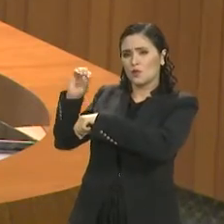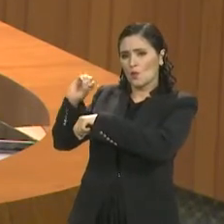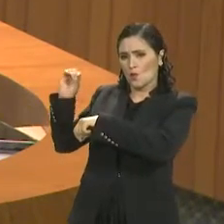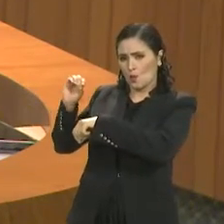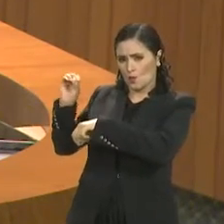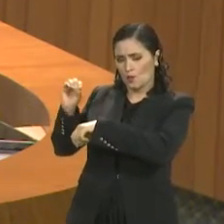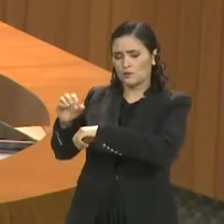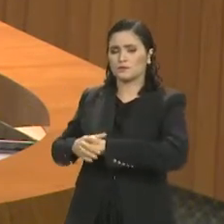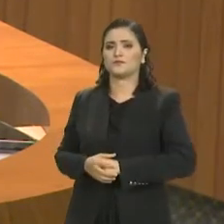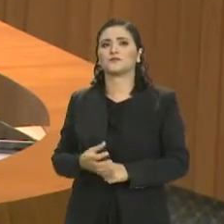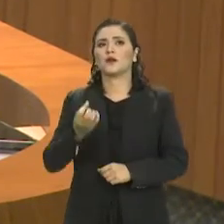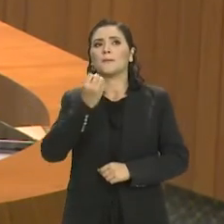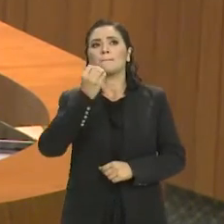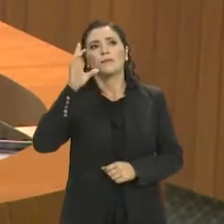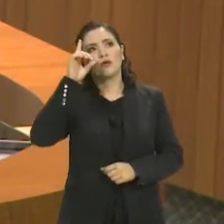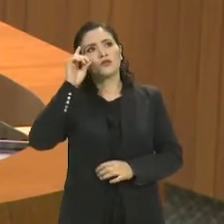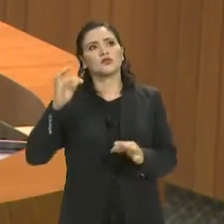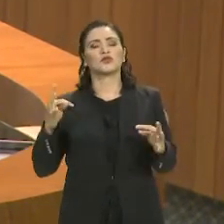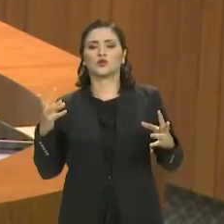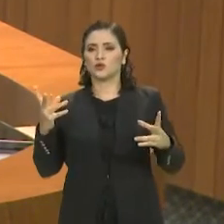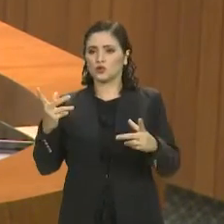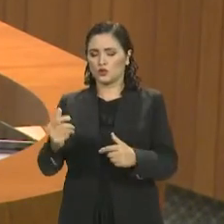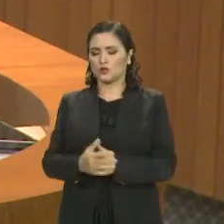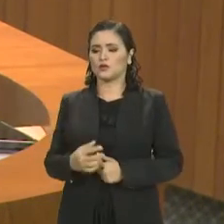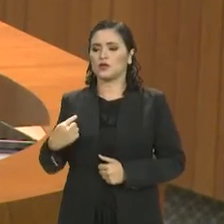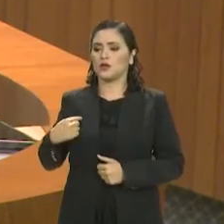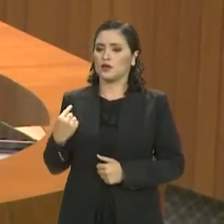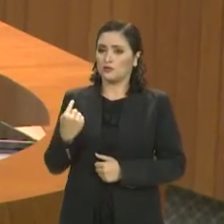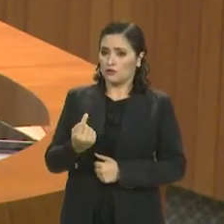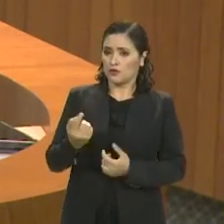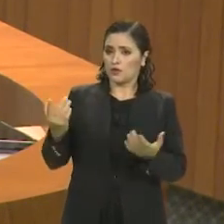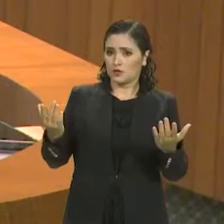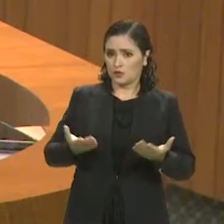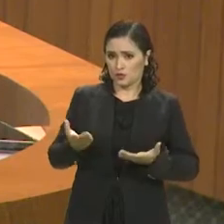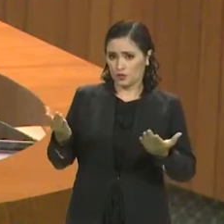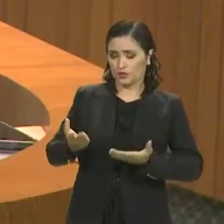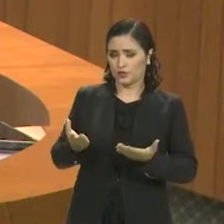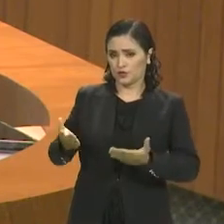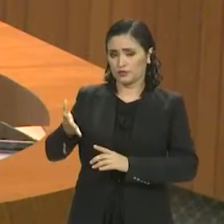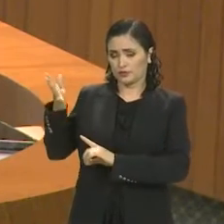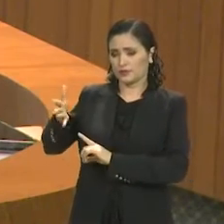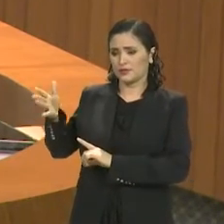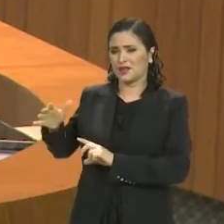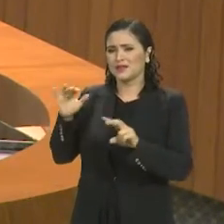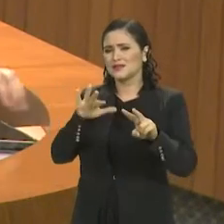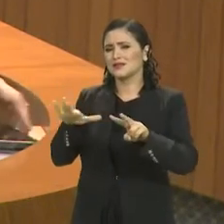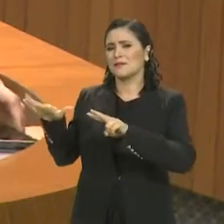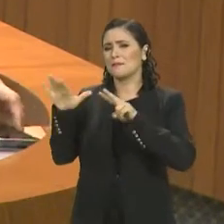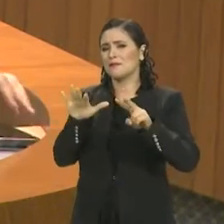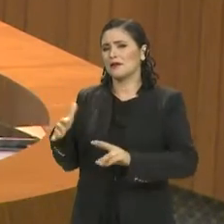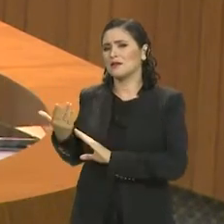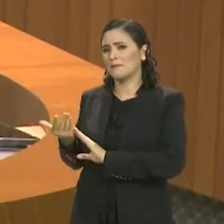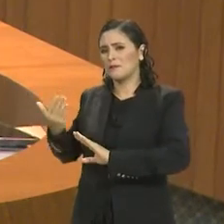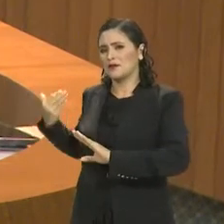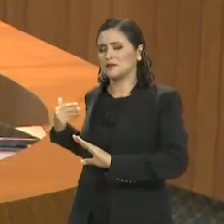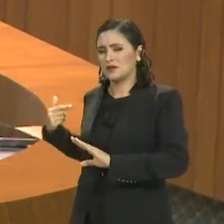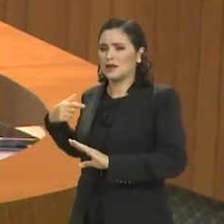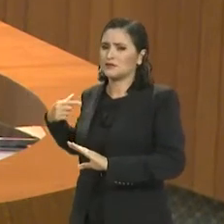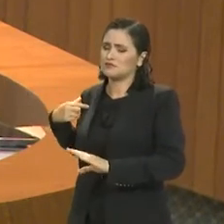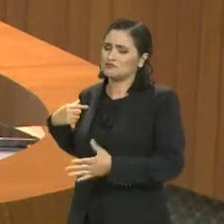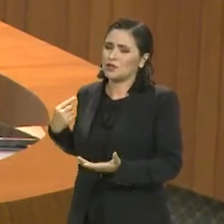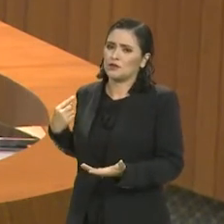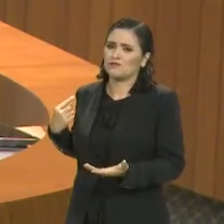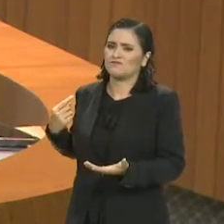Bom dia a todos, bom dia a todas. Eu subo à tribuna depois de alguns dias. As últimas semanas têm sido complicadas aqui na